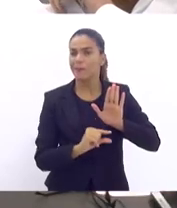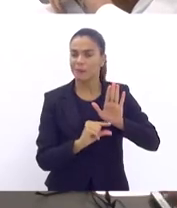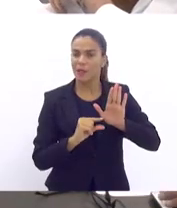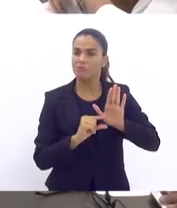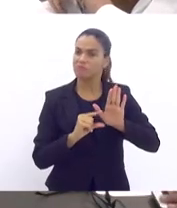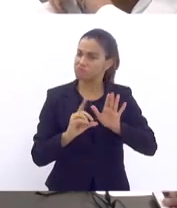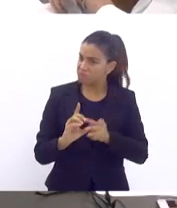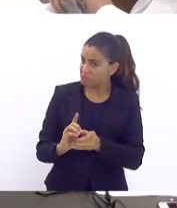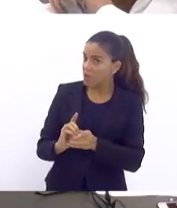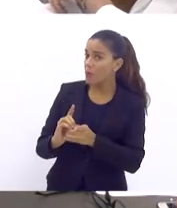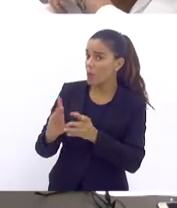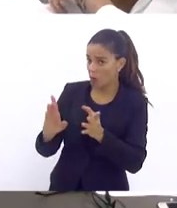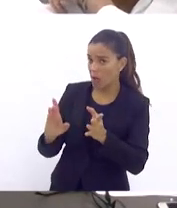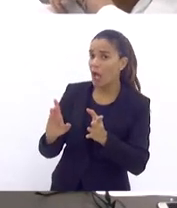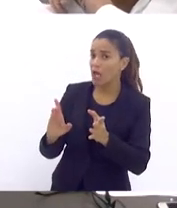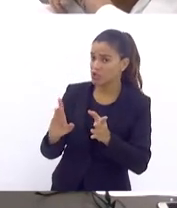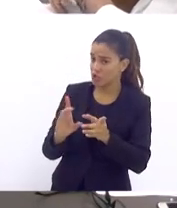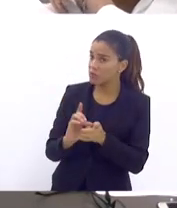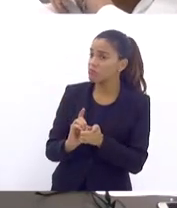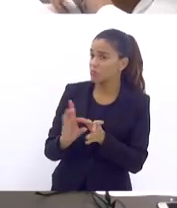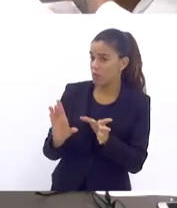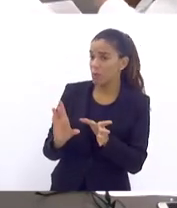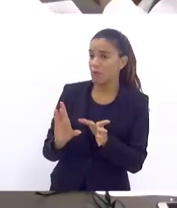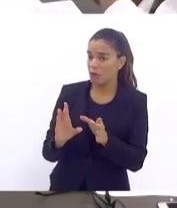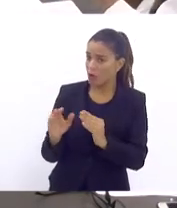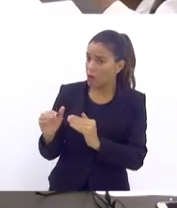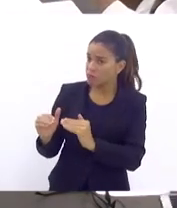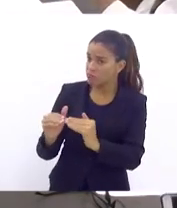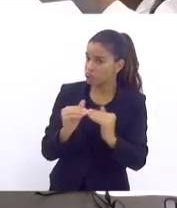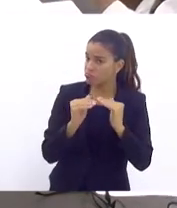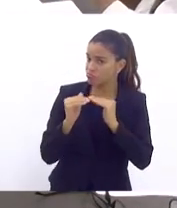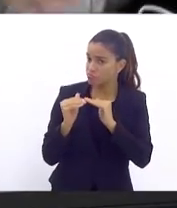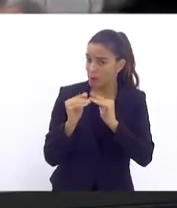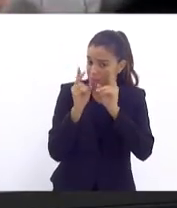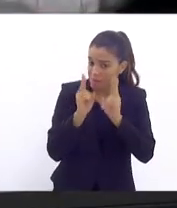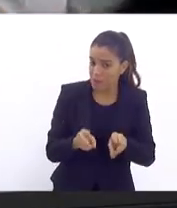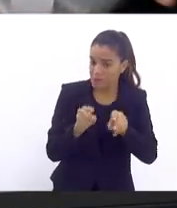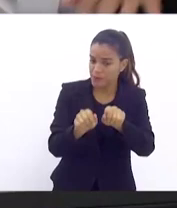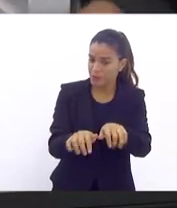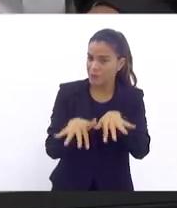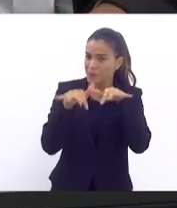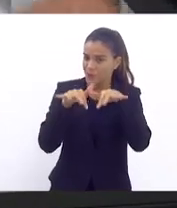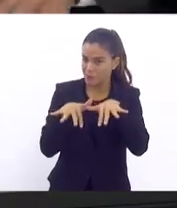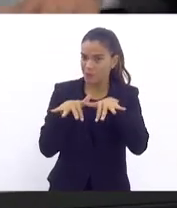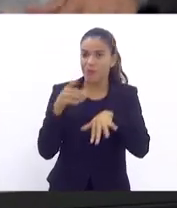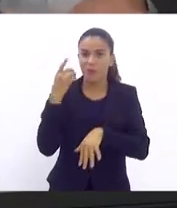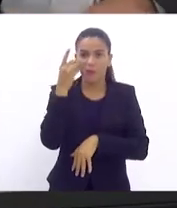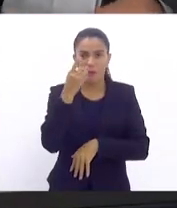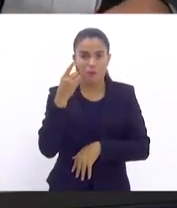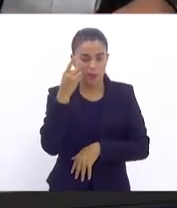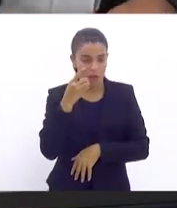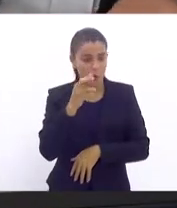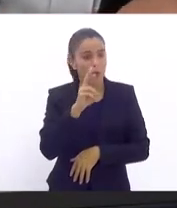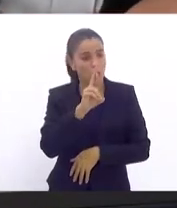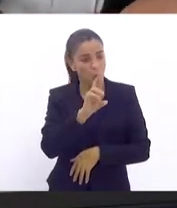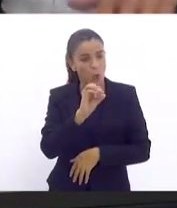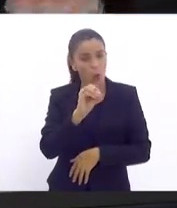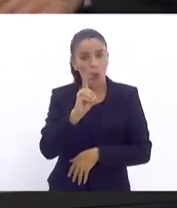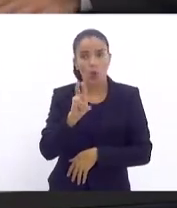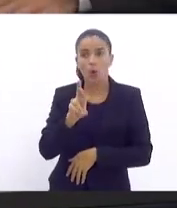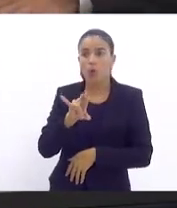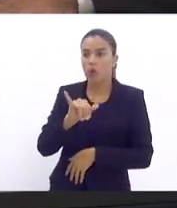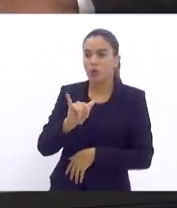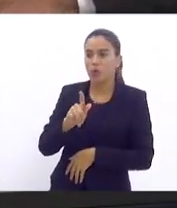democrática democrática consensual e mesmo no plenário Deputado Rodrigo Amorim Fontes que foi elogiar